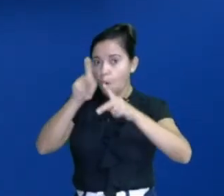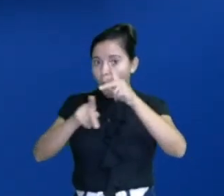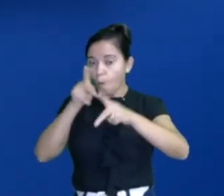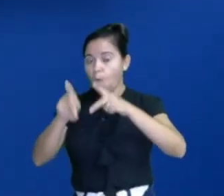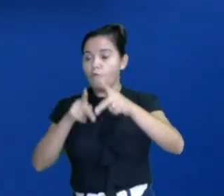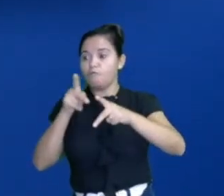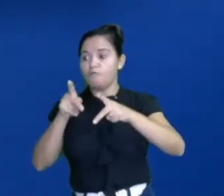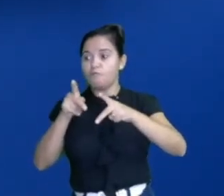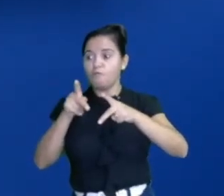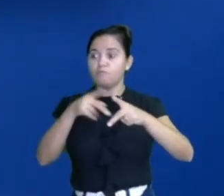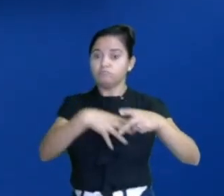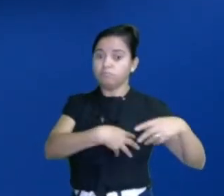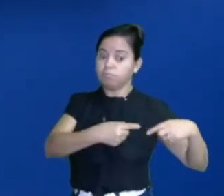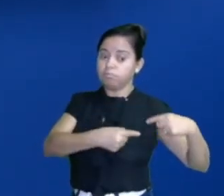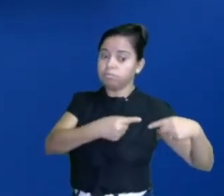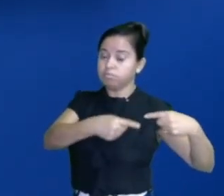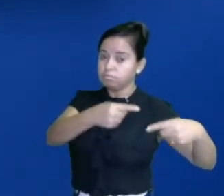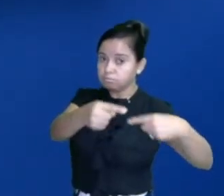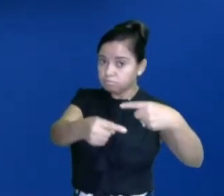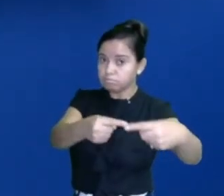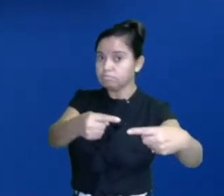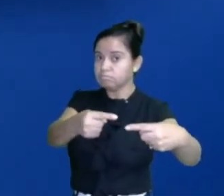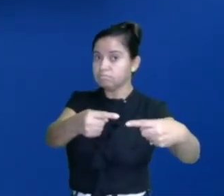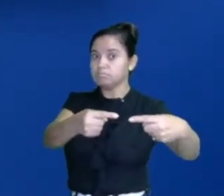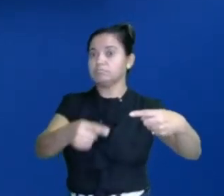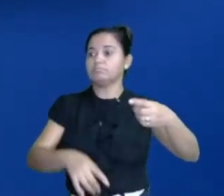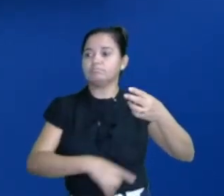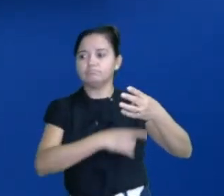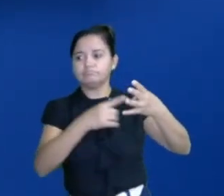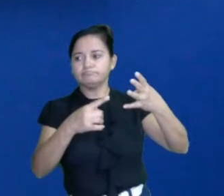algo que veio de geração em geração.